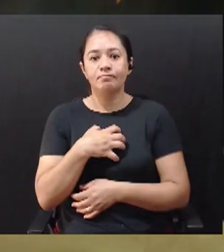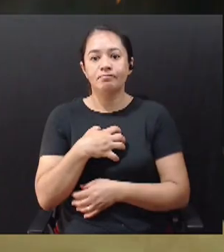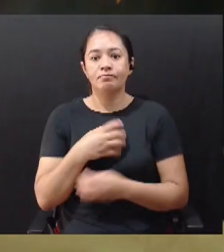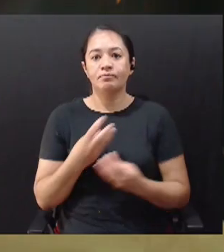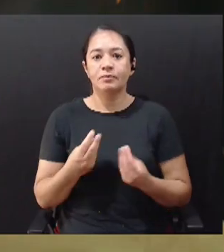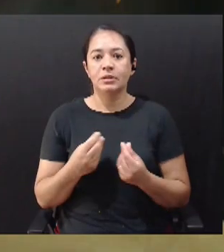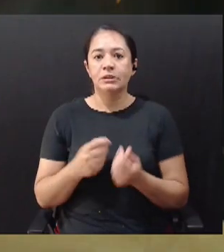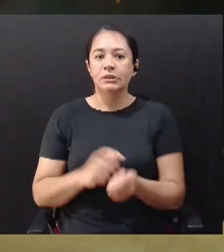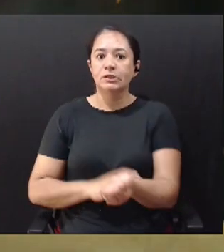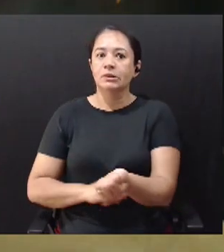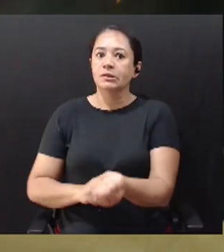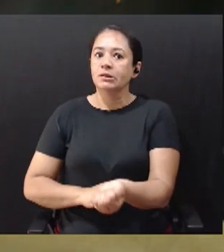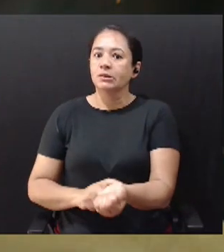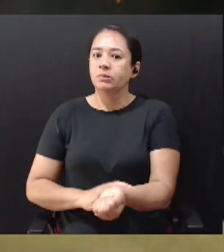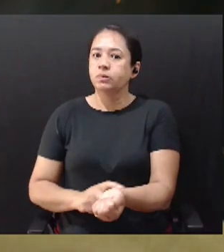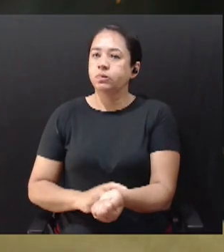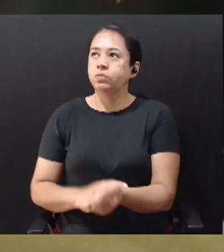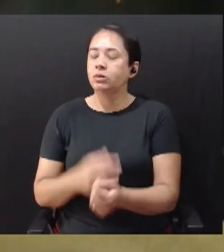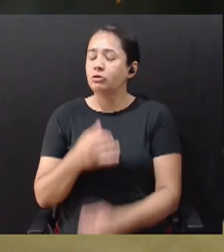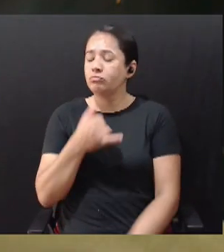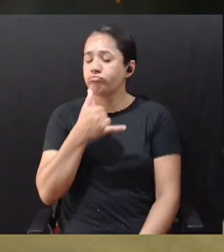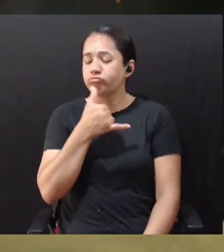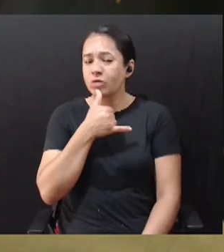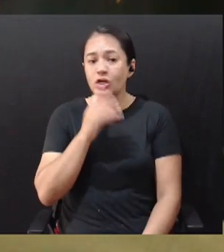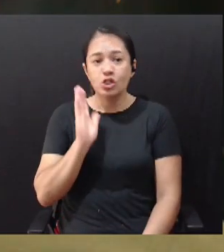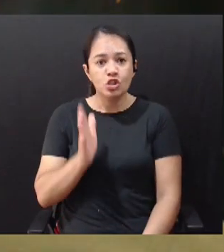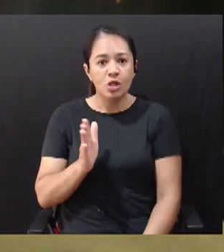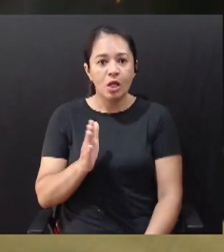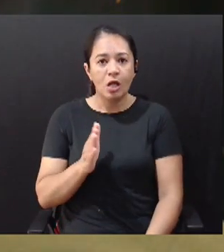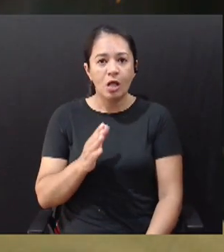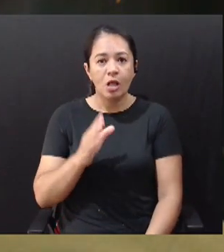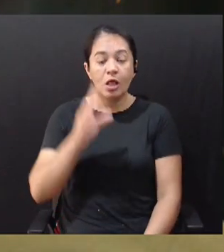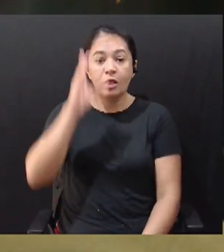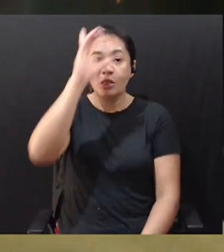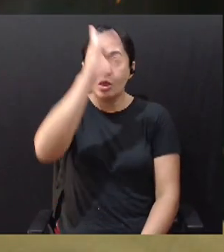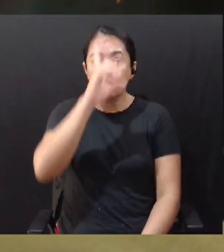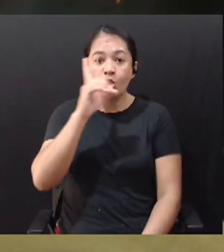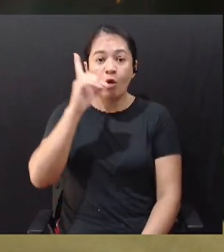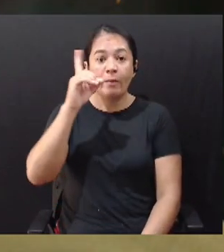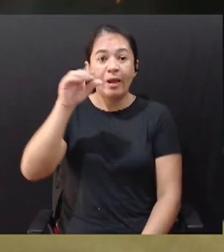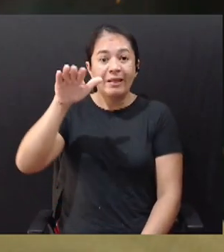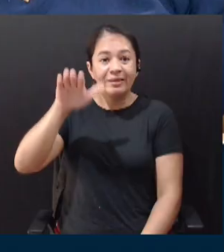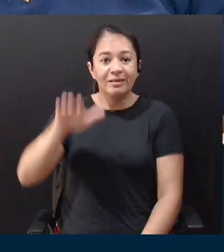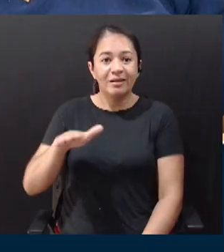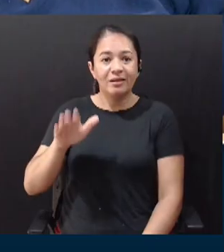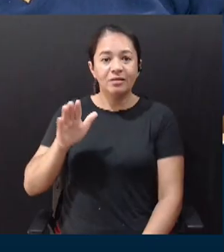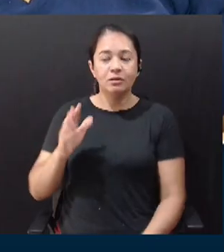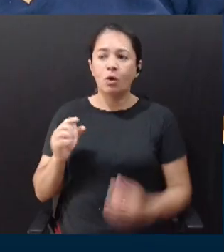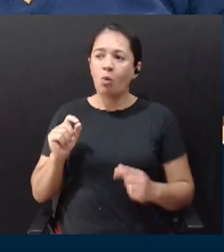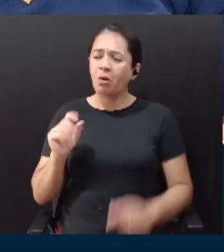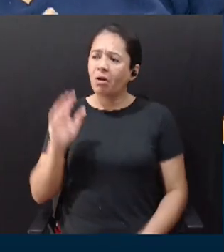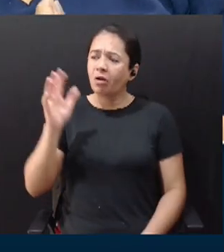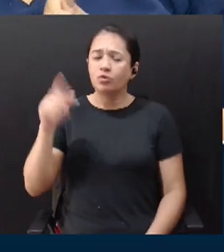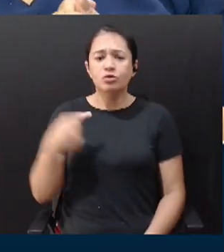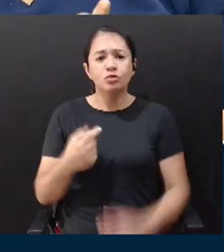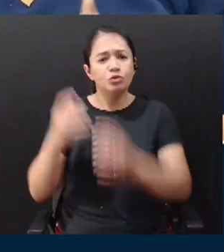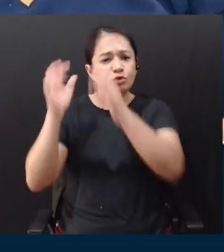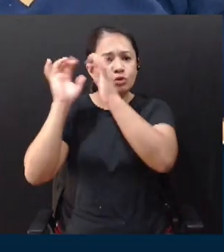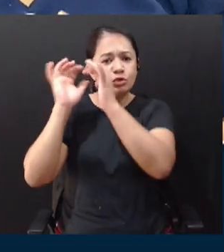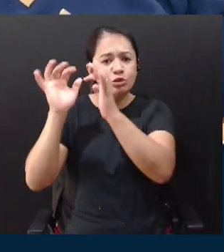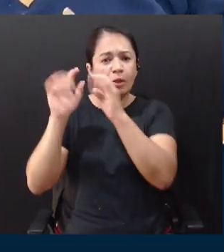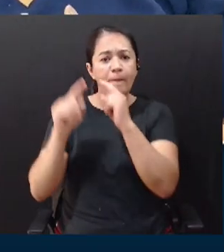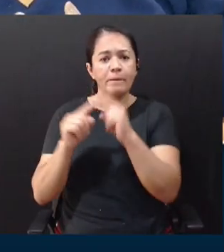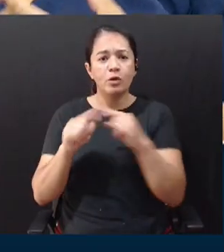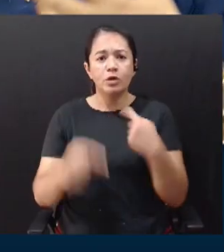irritação, uma tristeza já no domingo à tarde. O que acontece com o nosso cérebro? Por que a gente tem